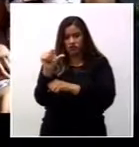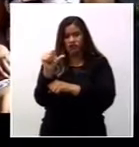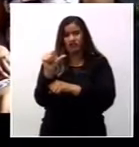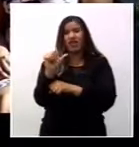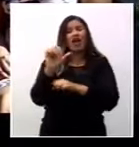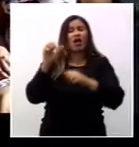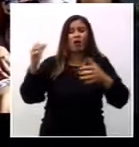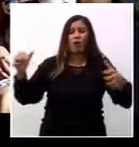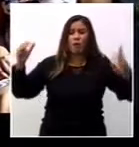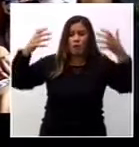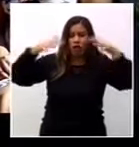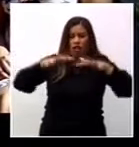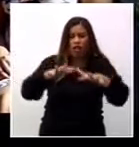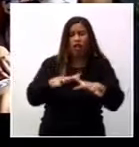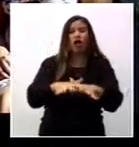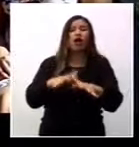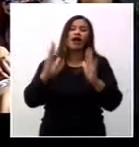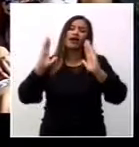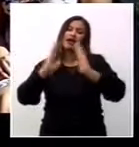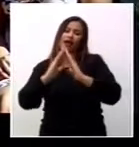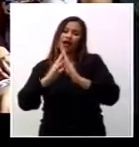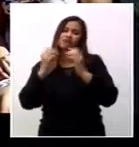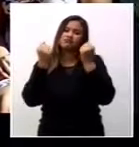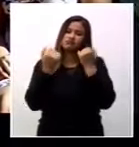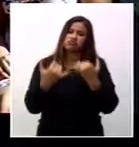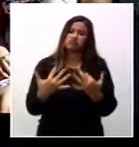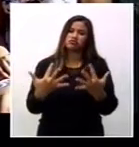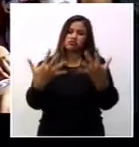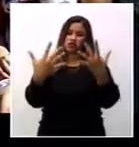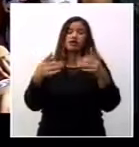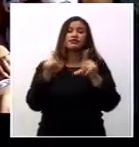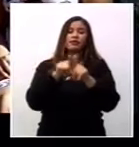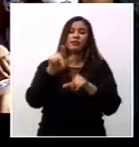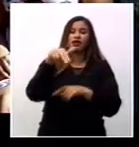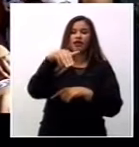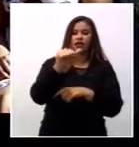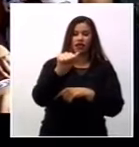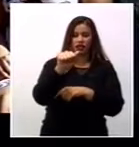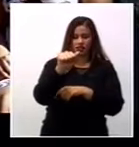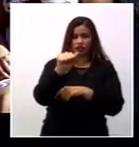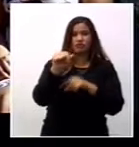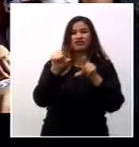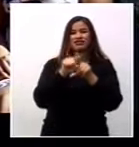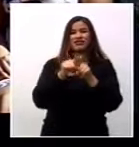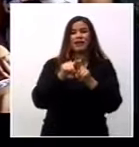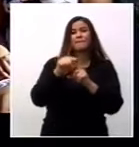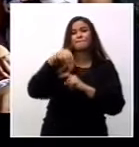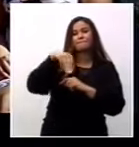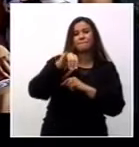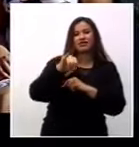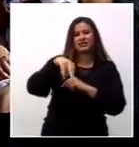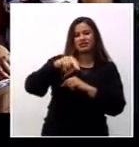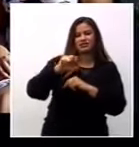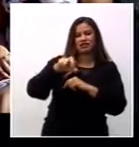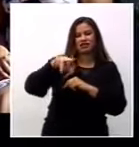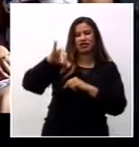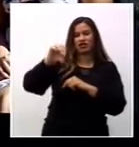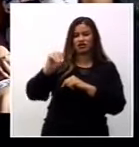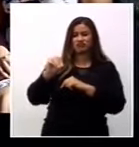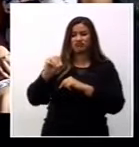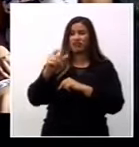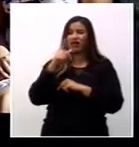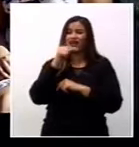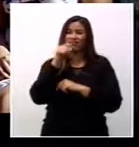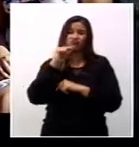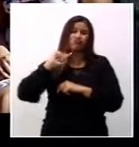lama que nós vemos aqui possui rejeitos de minério e contaminou o solo e a água da região.